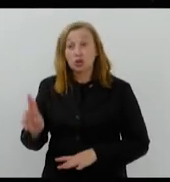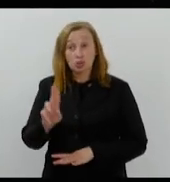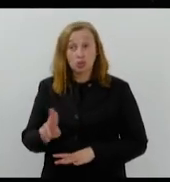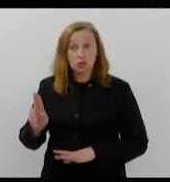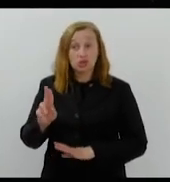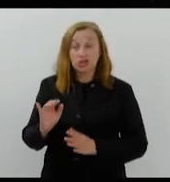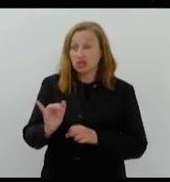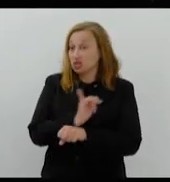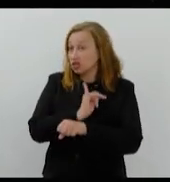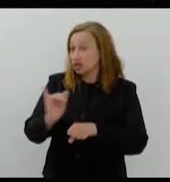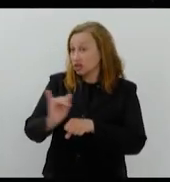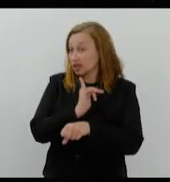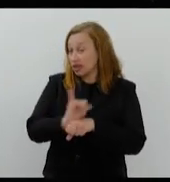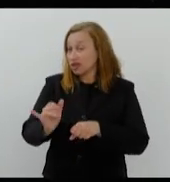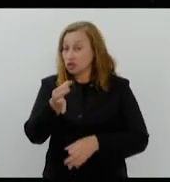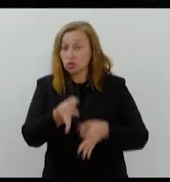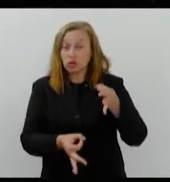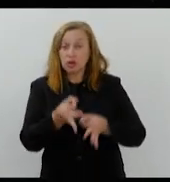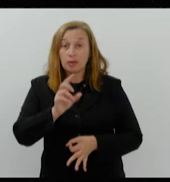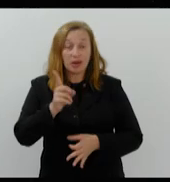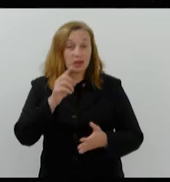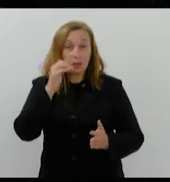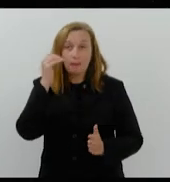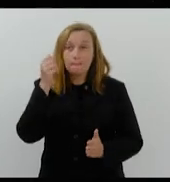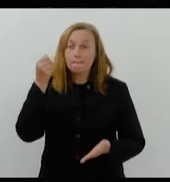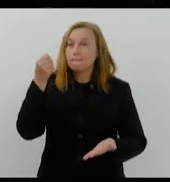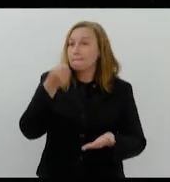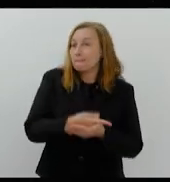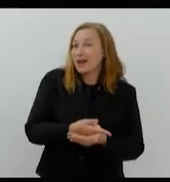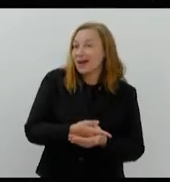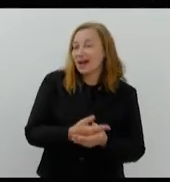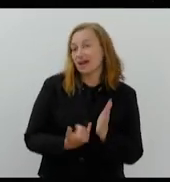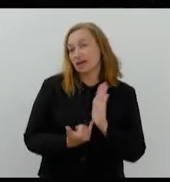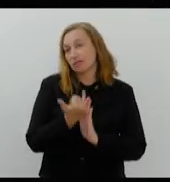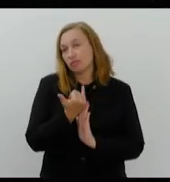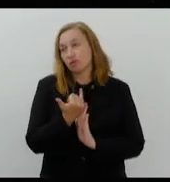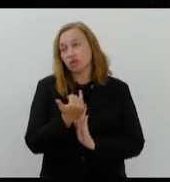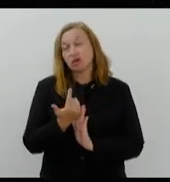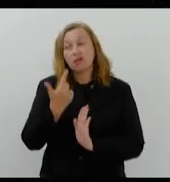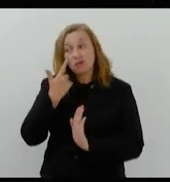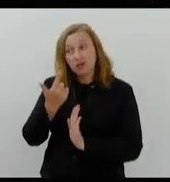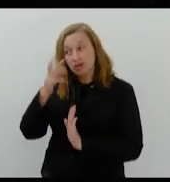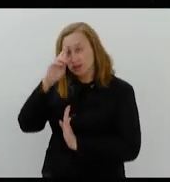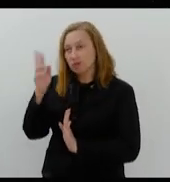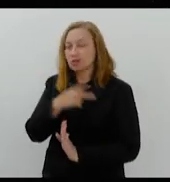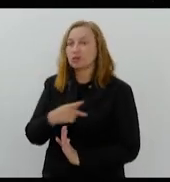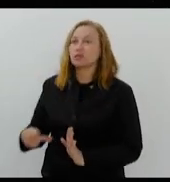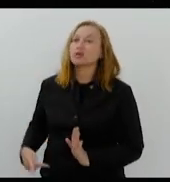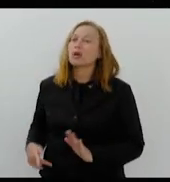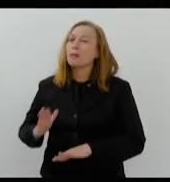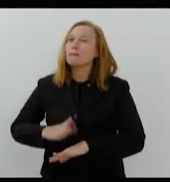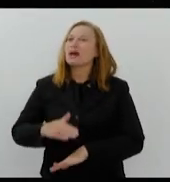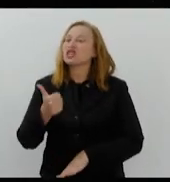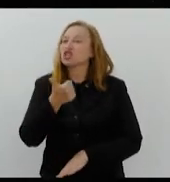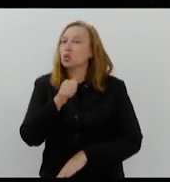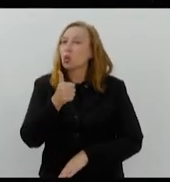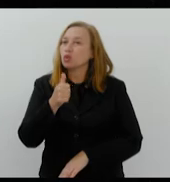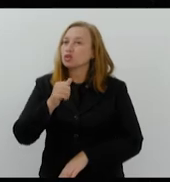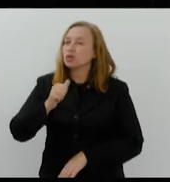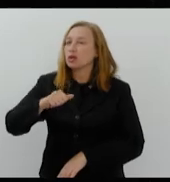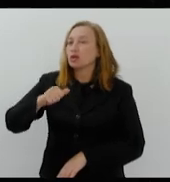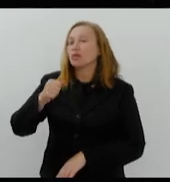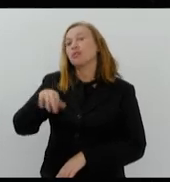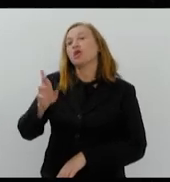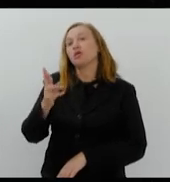Olha, que a maior devedora da dívida ativa aqui, senhora presidente, com mais de 11 bilhões de reais